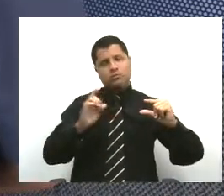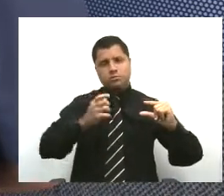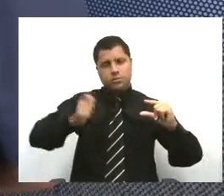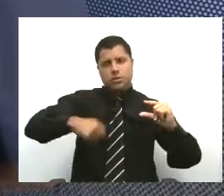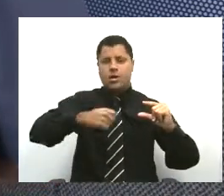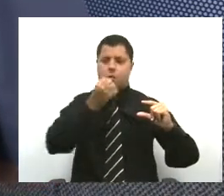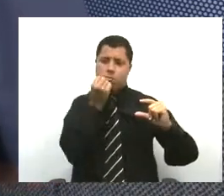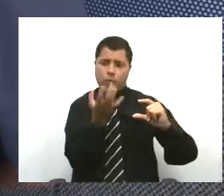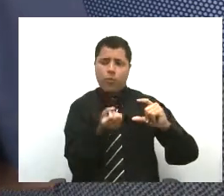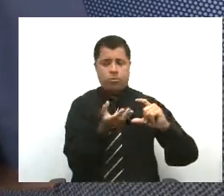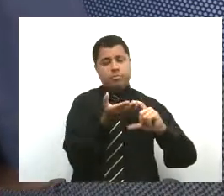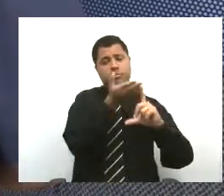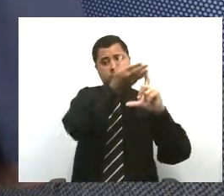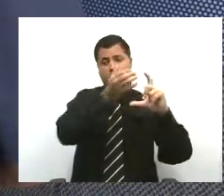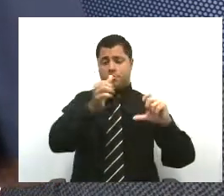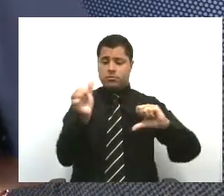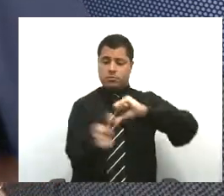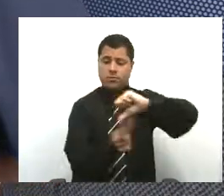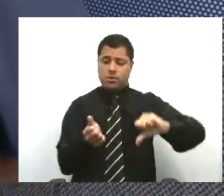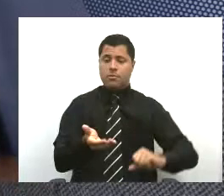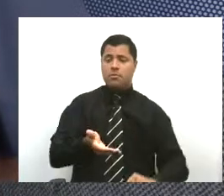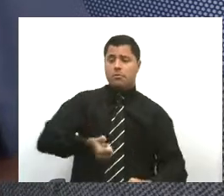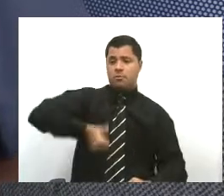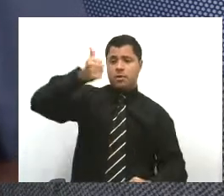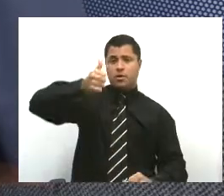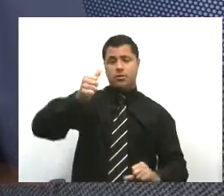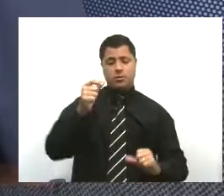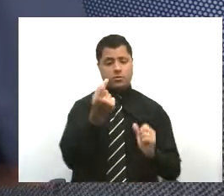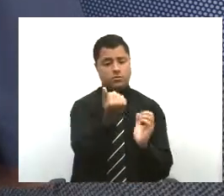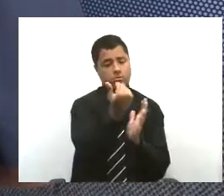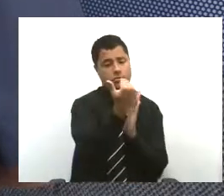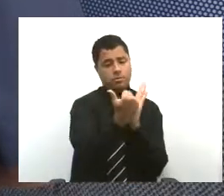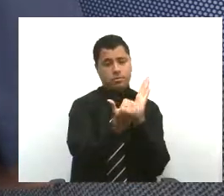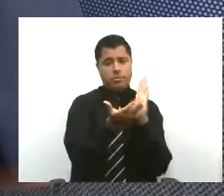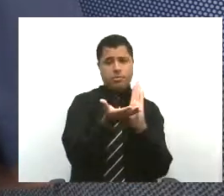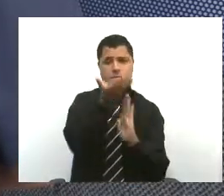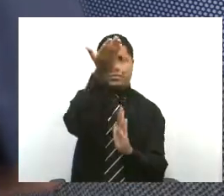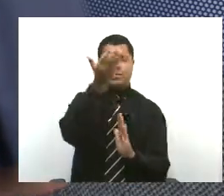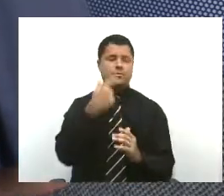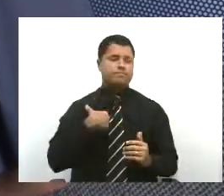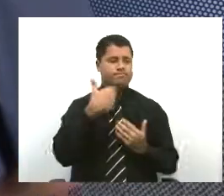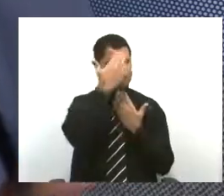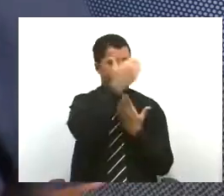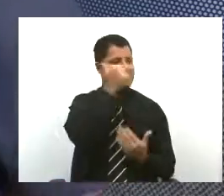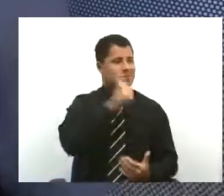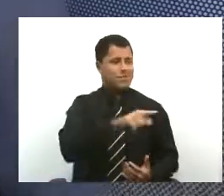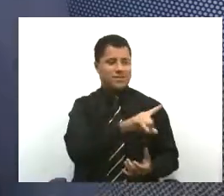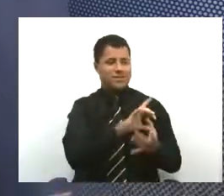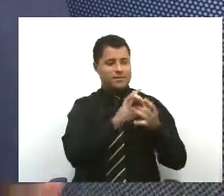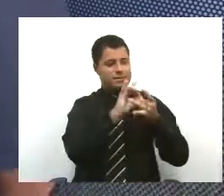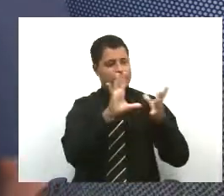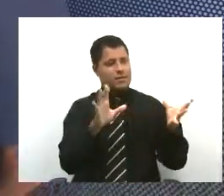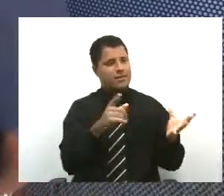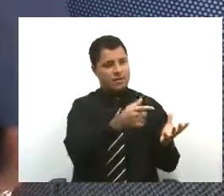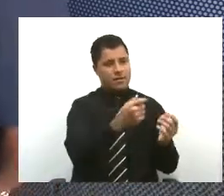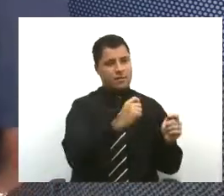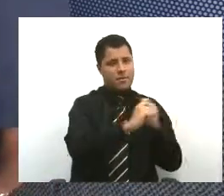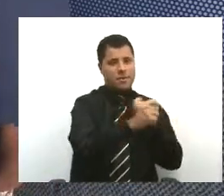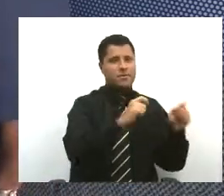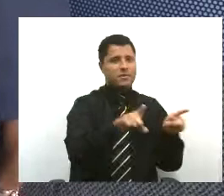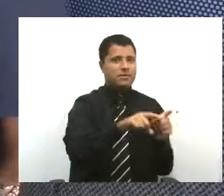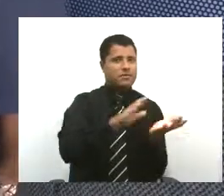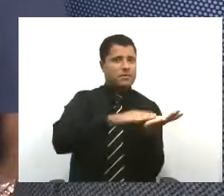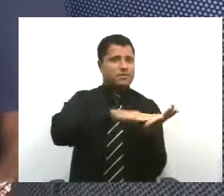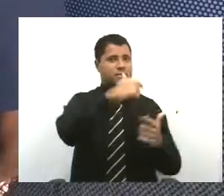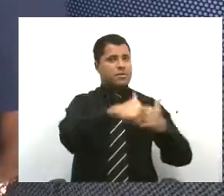gente tem que trabalhar para melhorar o próprio orçamento da defesa. Obrigado, Margarete, está liberada. Obrigado por atender a gente e parabéns pelo